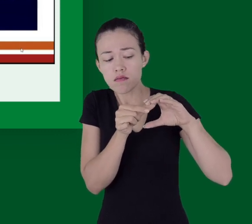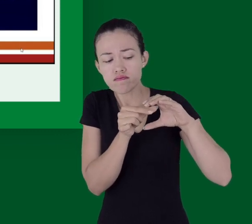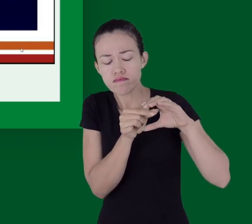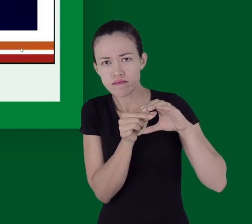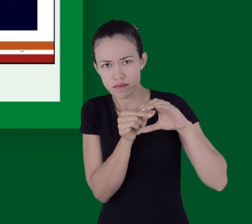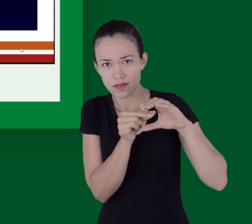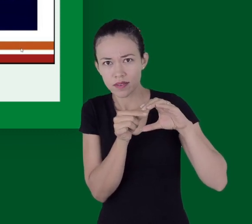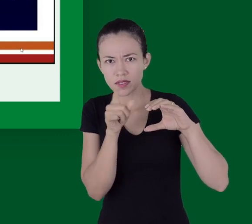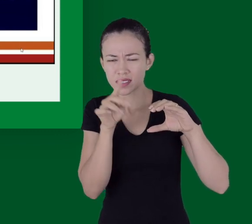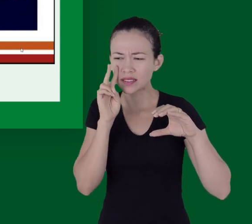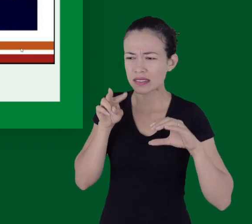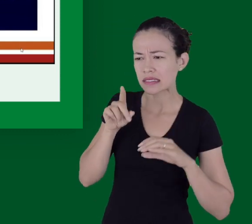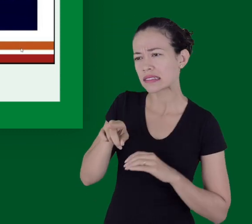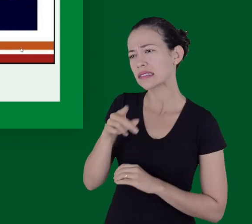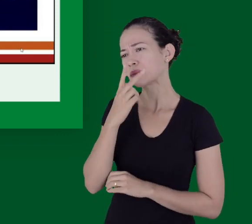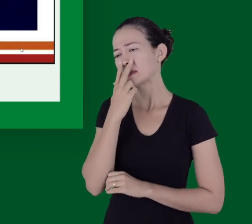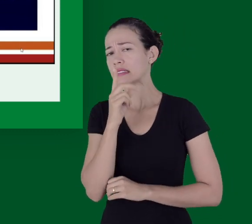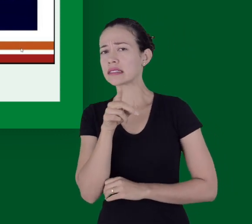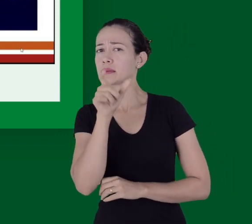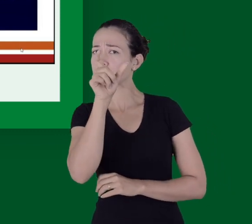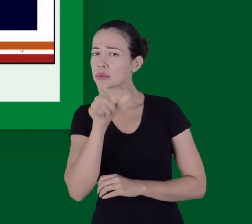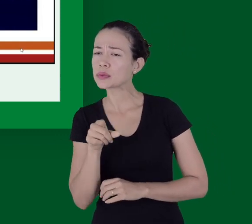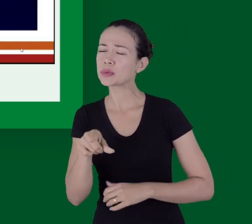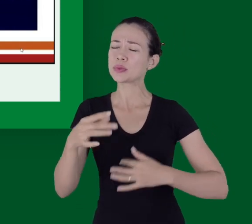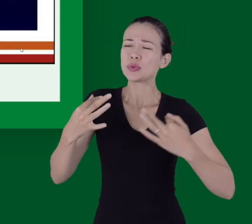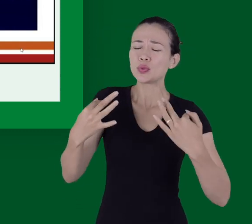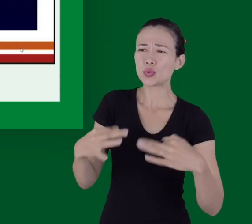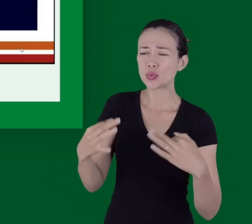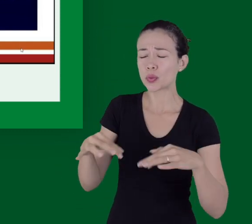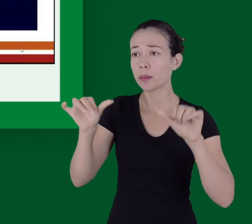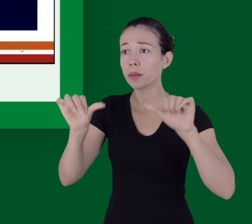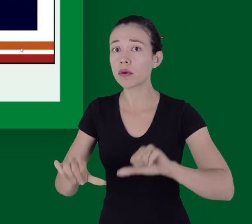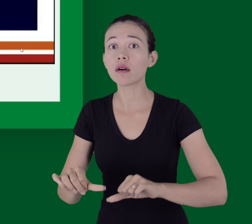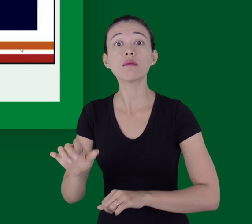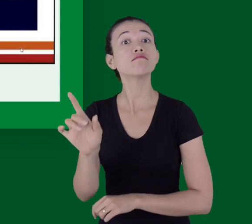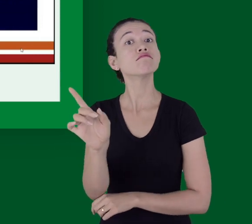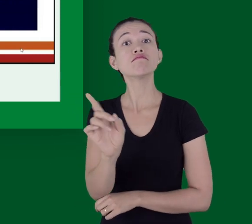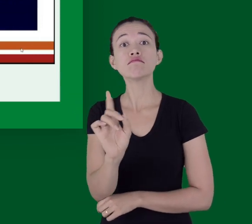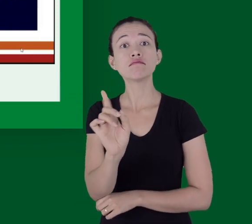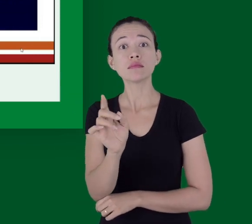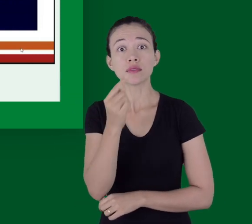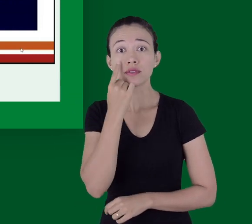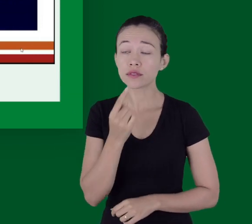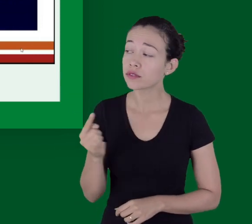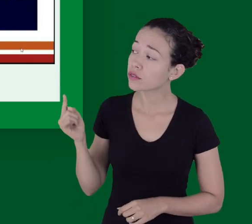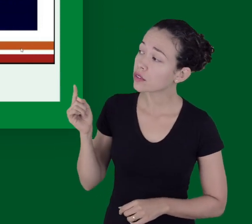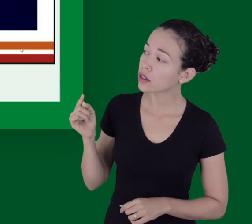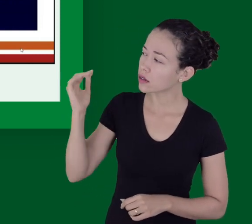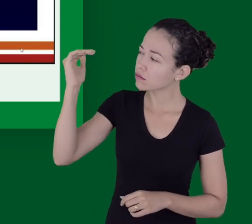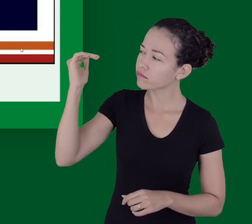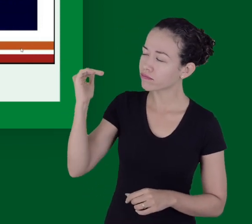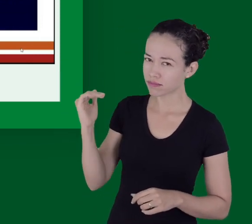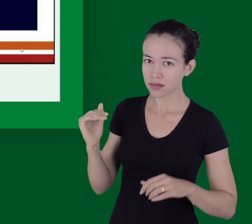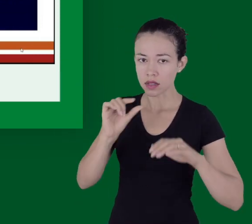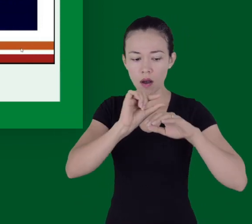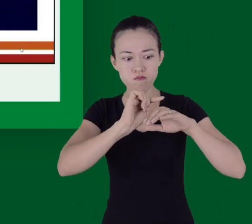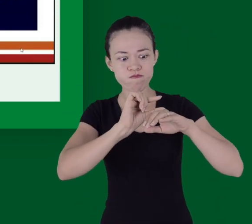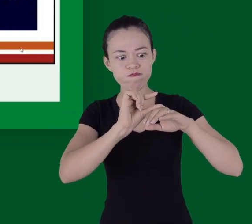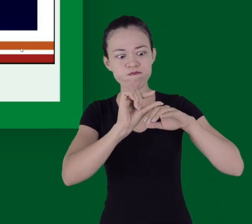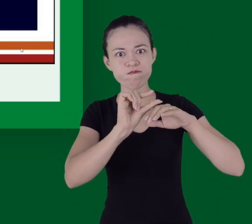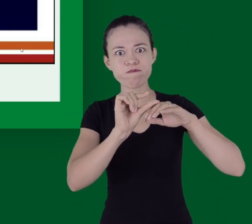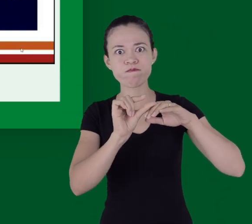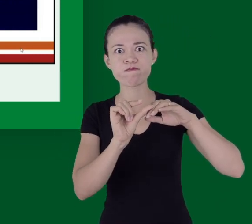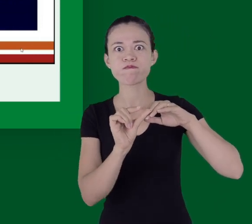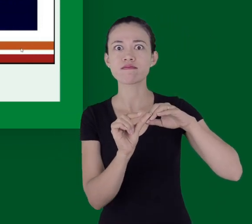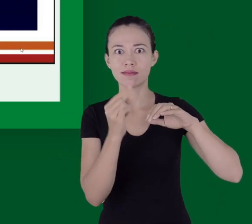olha assim, parece que esse paciente vai estar com mais dor, vai estar pior, é um paciente que pode estar mais instável, mas não. Olha a grossura